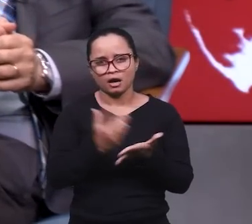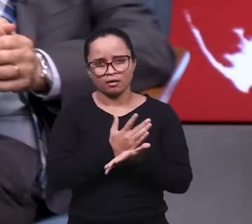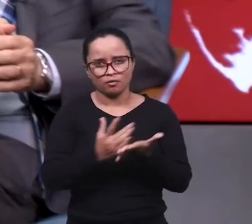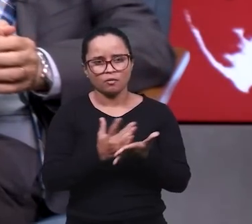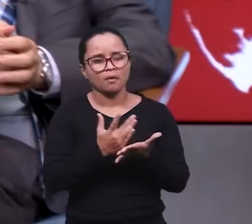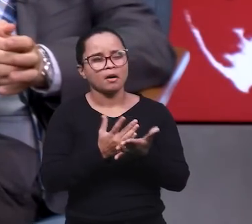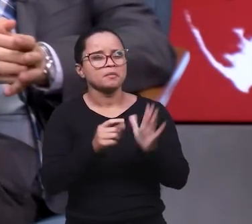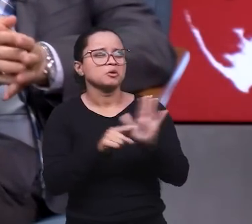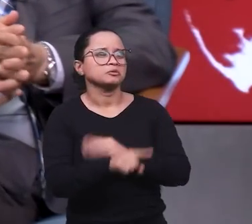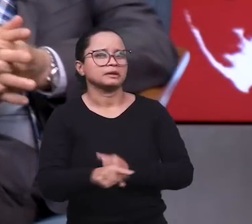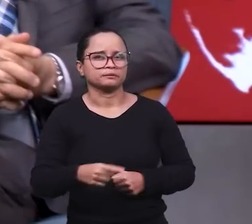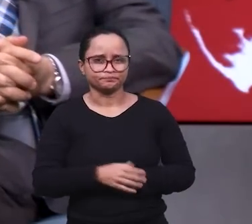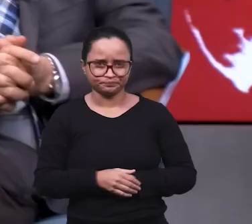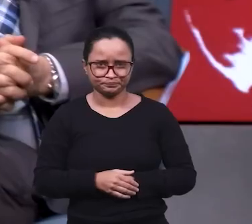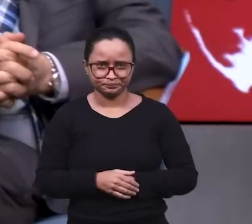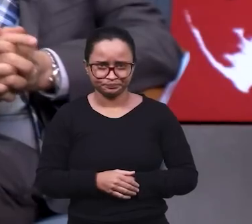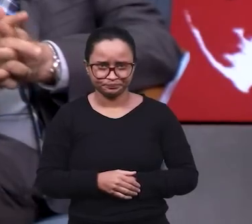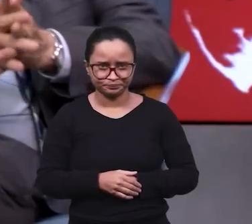perguntar, mestre,